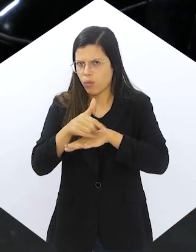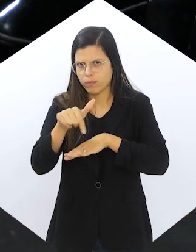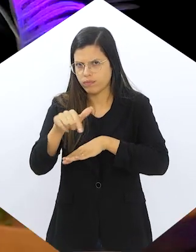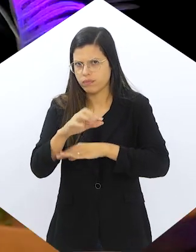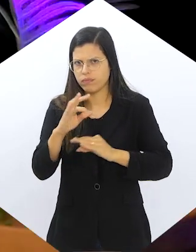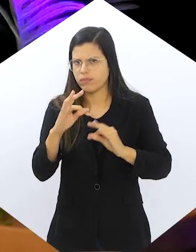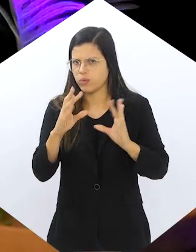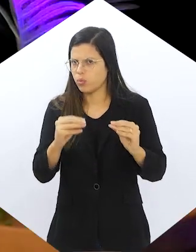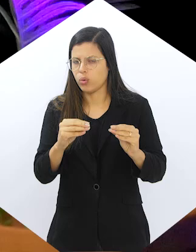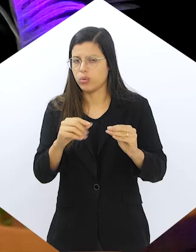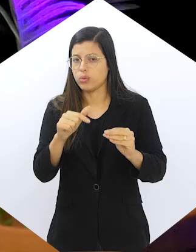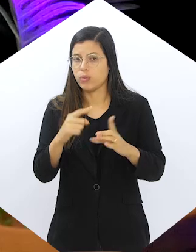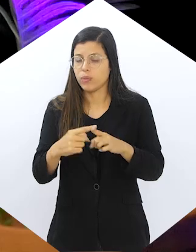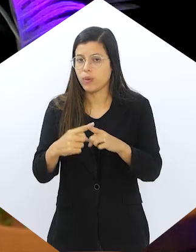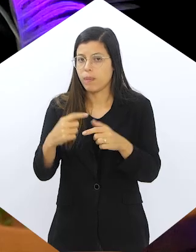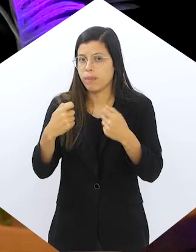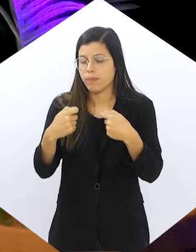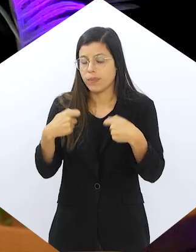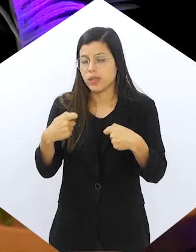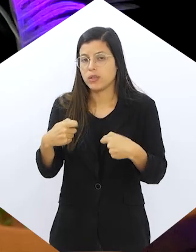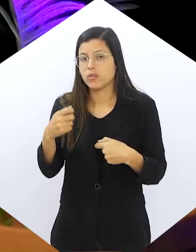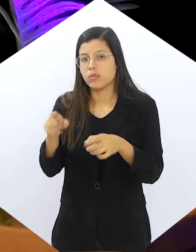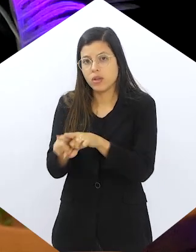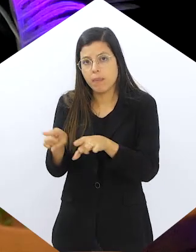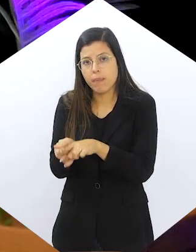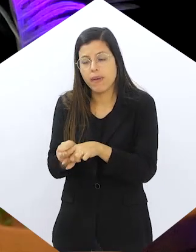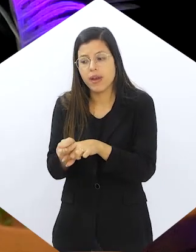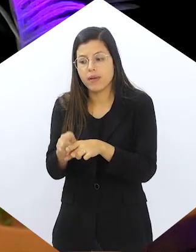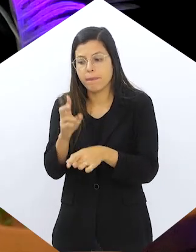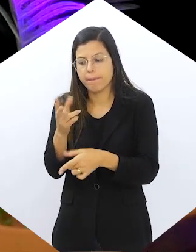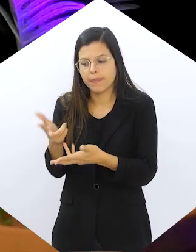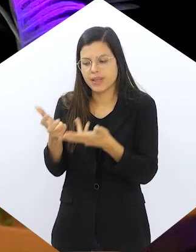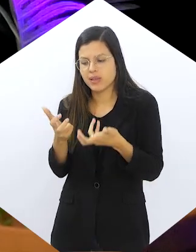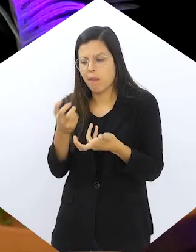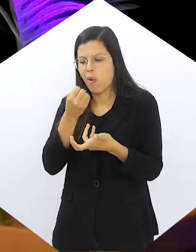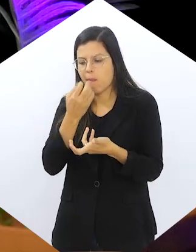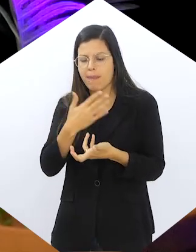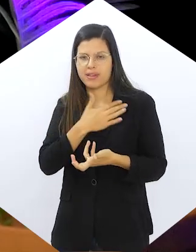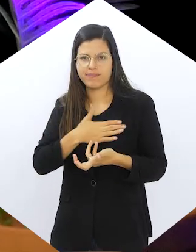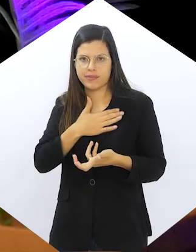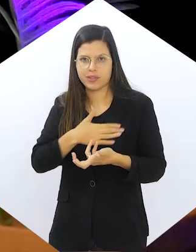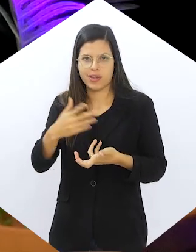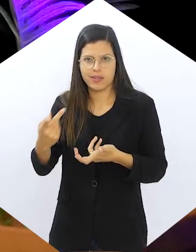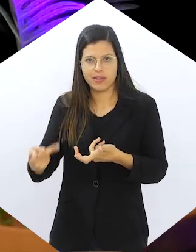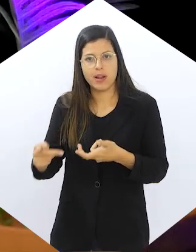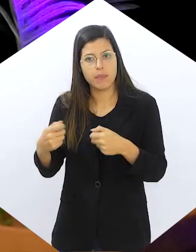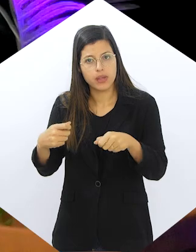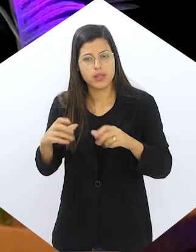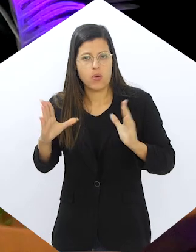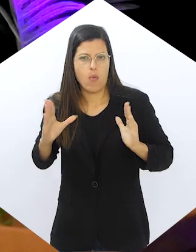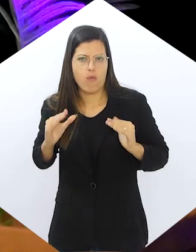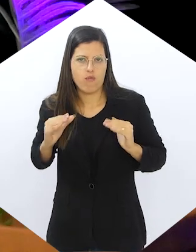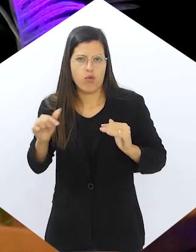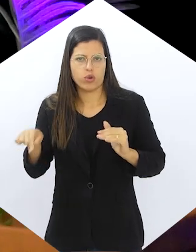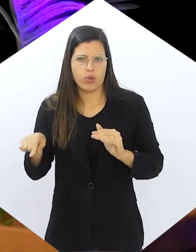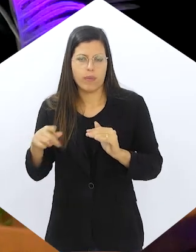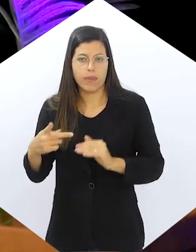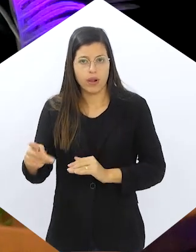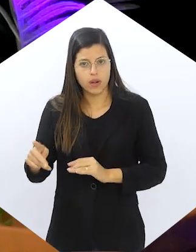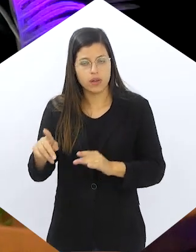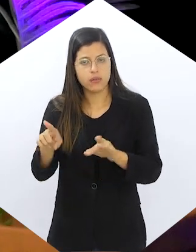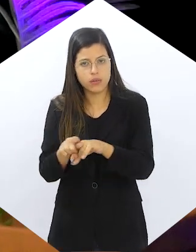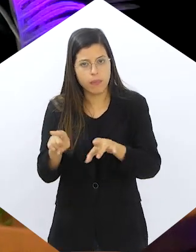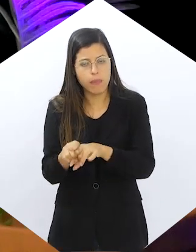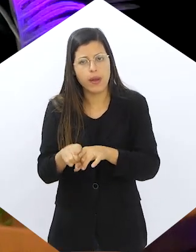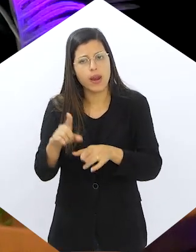eu querer o meu bem-estar e colocar ele em algum lugar que não esteja confortável para ele. Então, assim, é